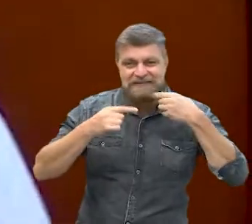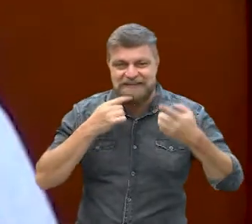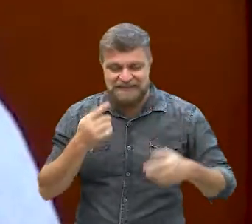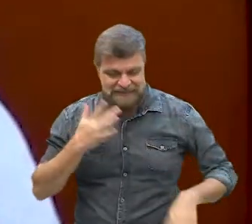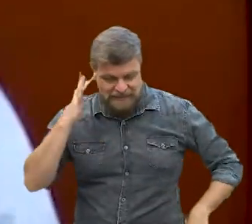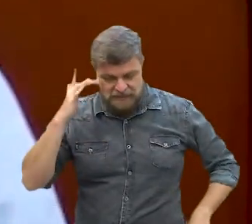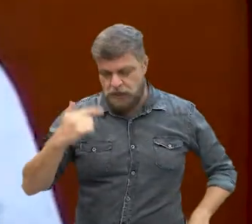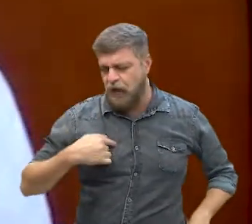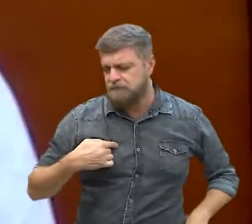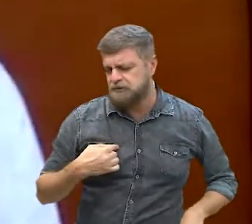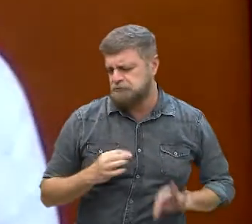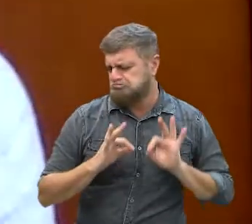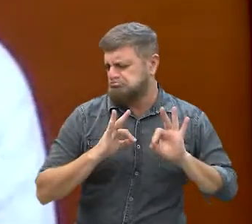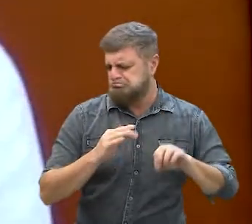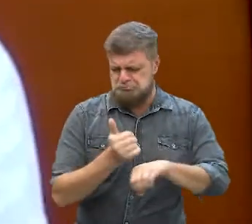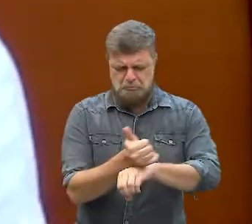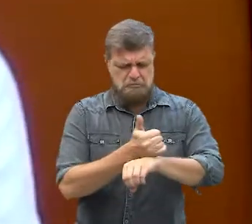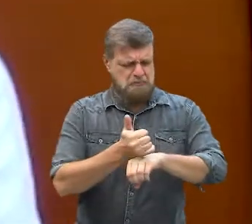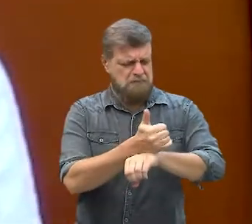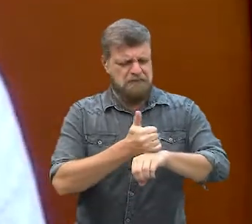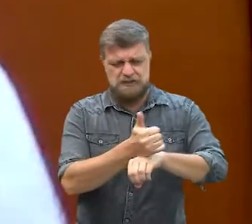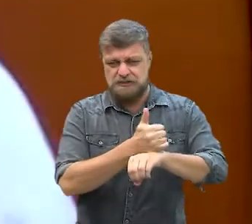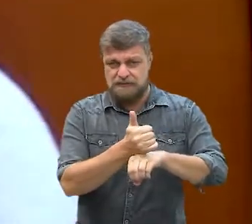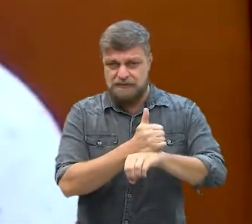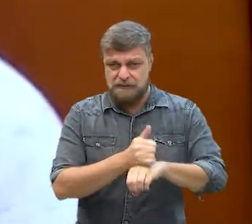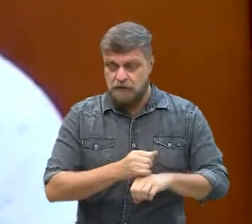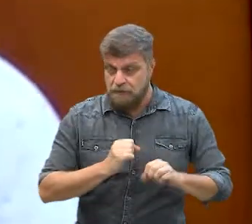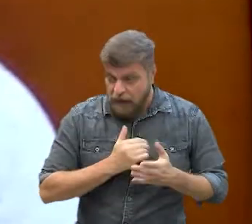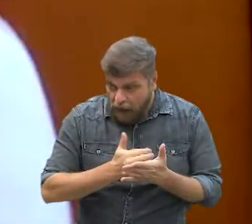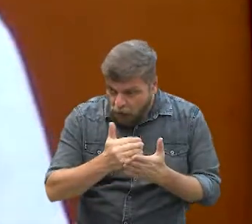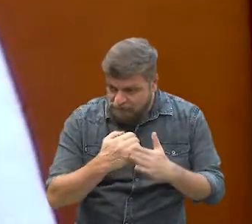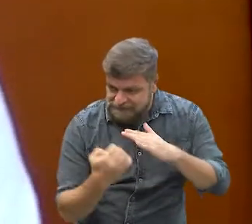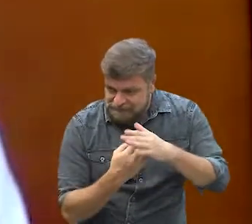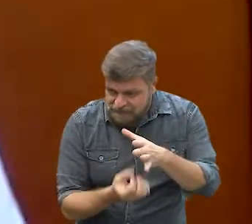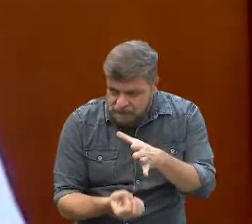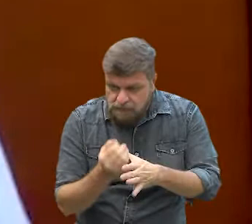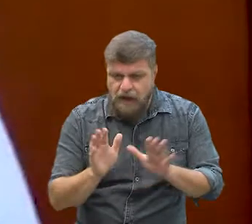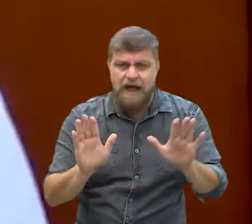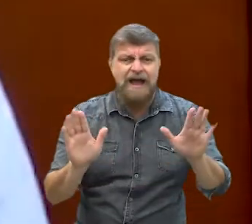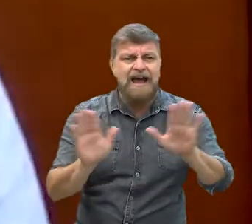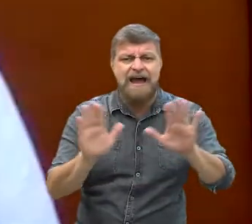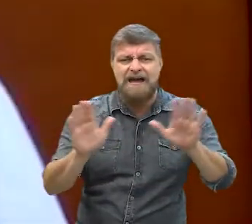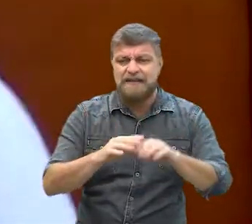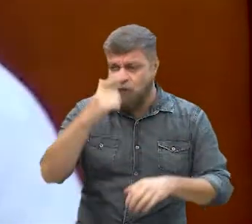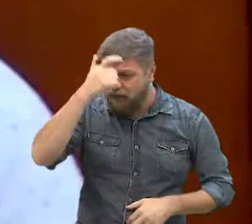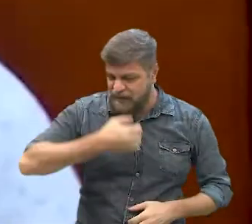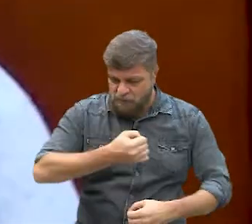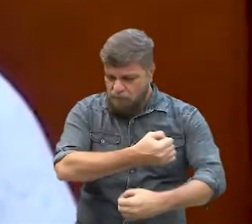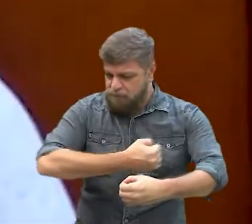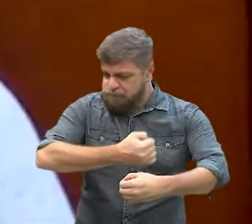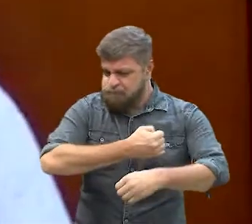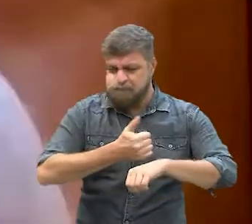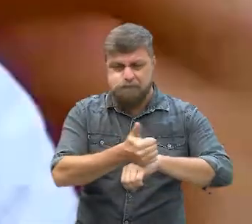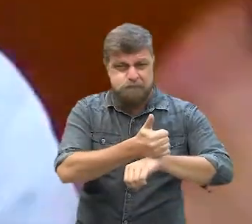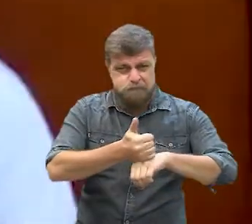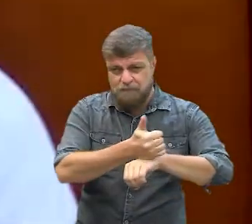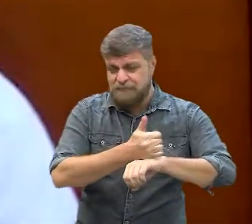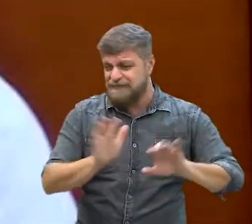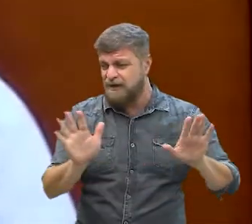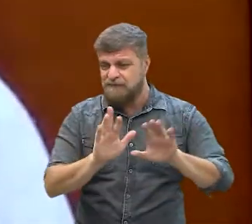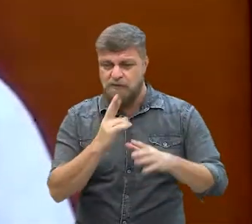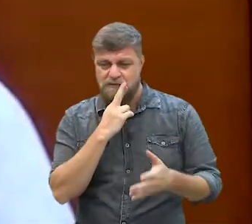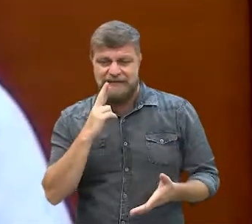que você precisa ser especialista em alguma coisa para empreender, né? Então eu não preciso ser especialista, eu não preciso ser um cozinheiro para abrir